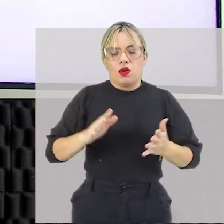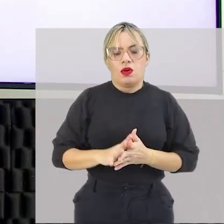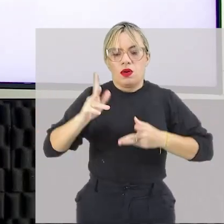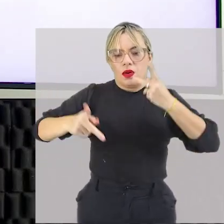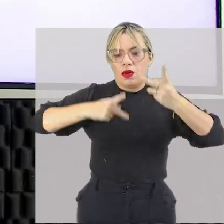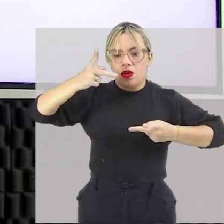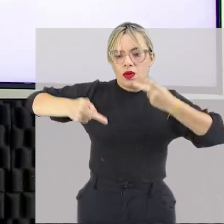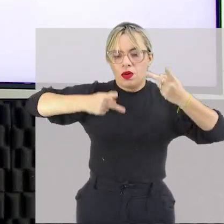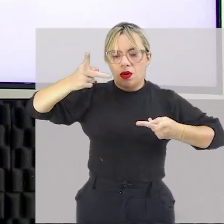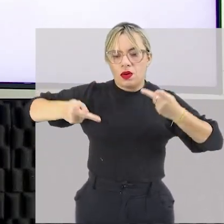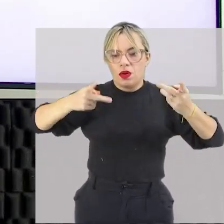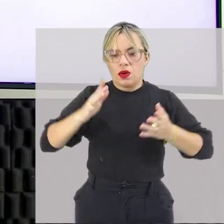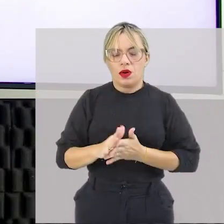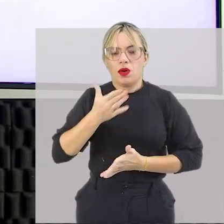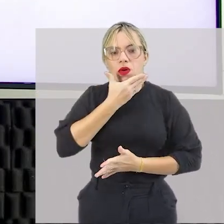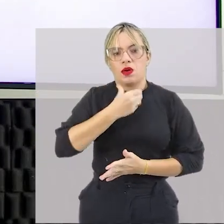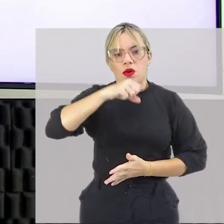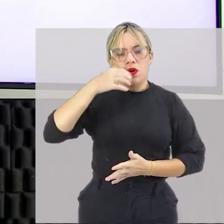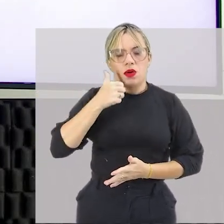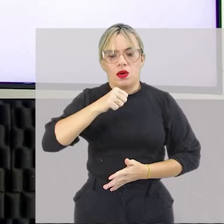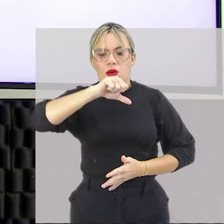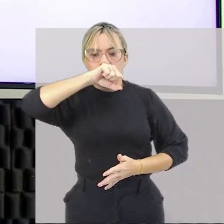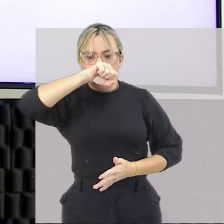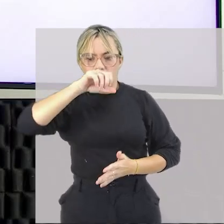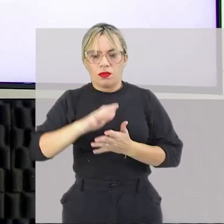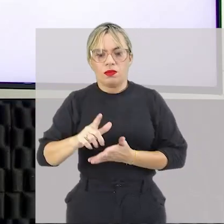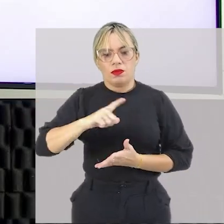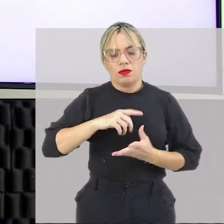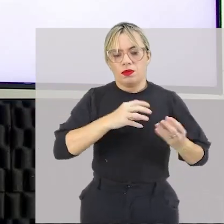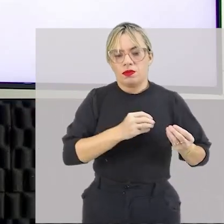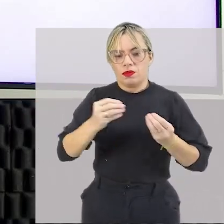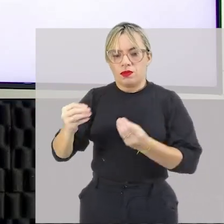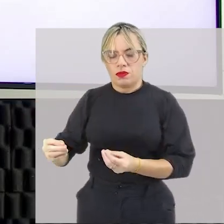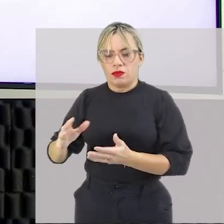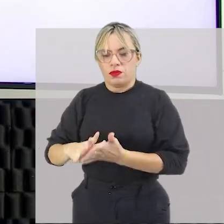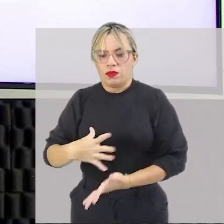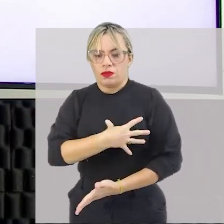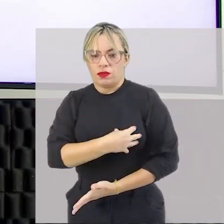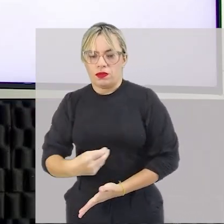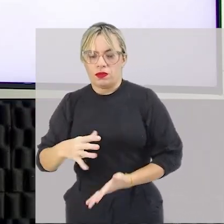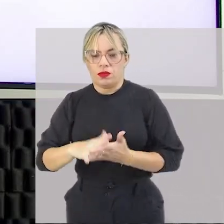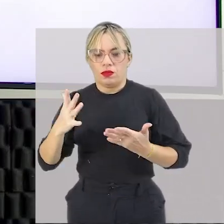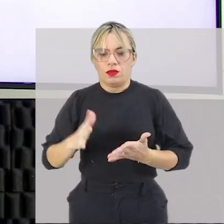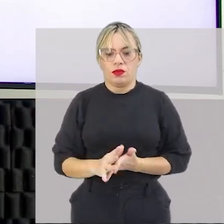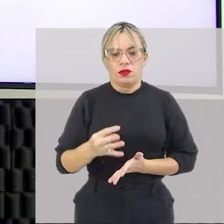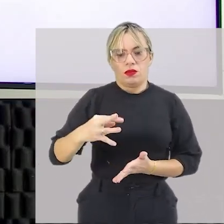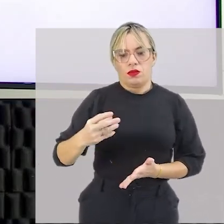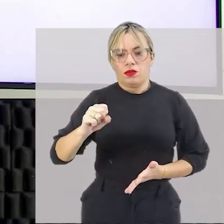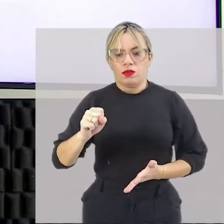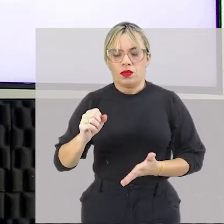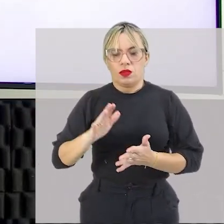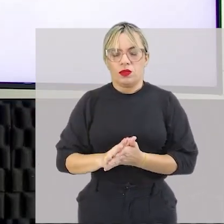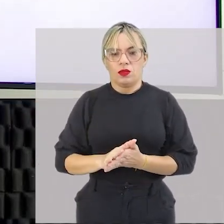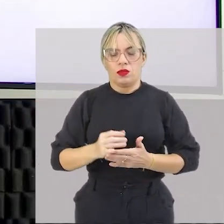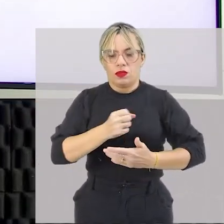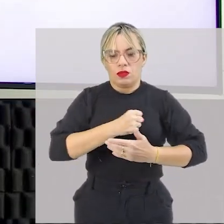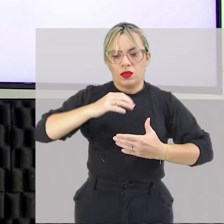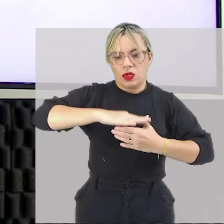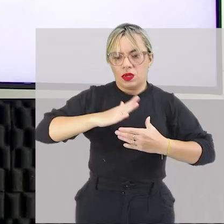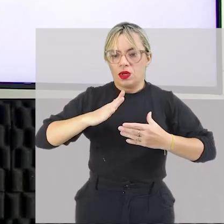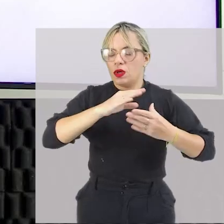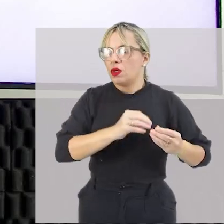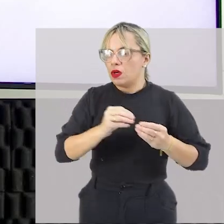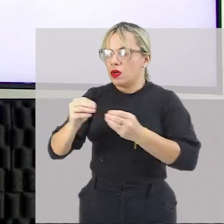citar, de os pais oferecerem aos filhos textos ou tampas de panelas